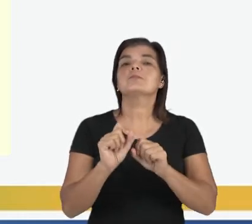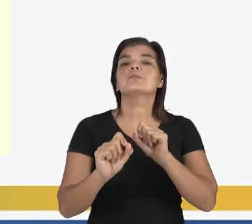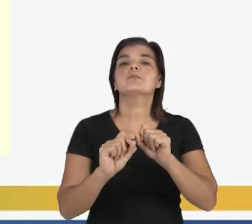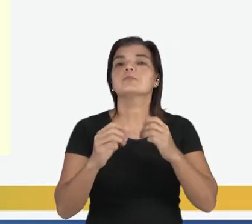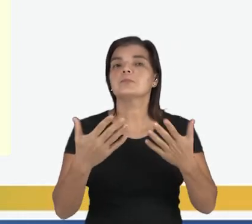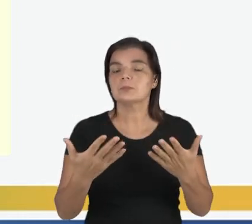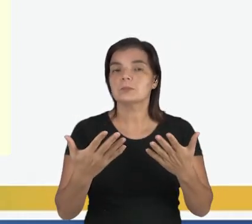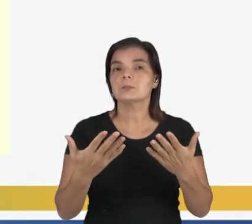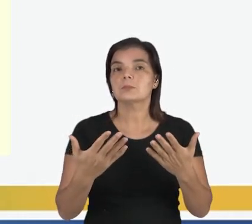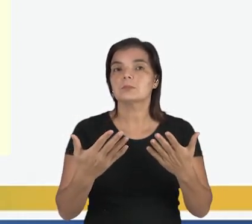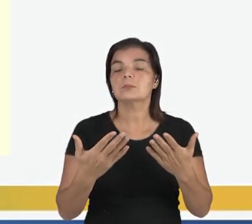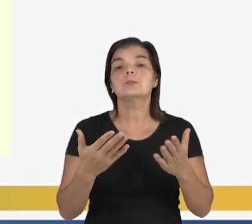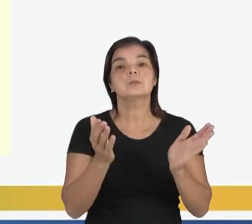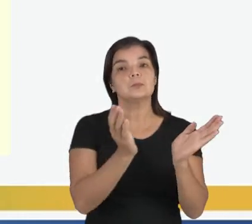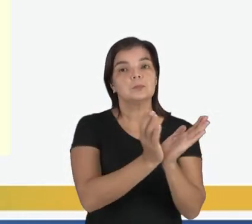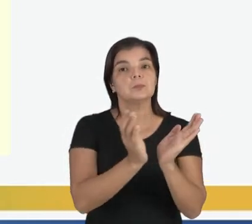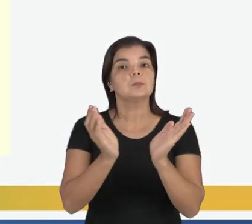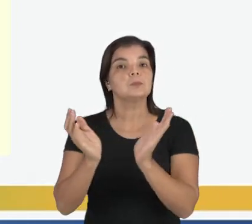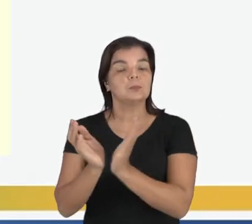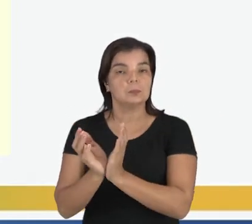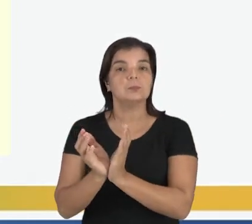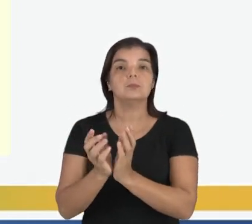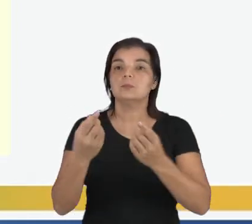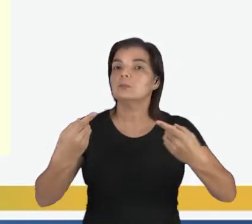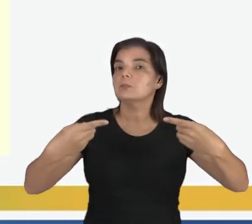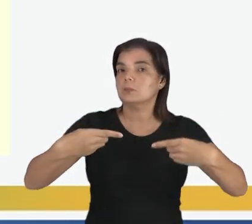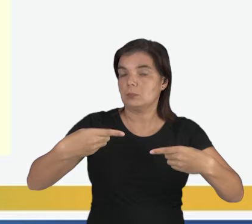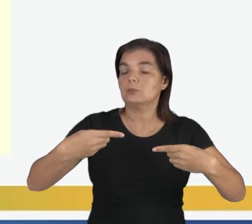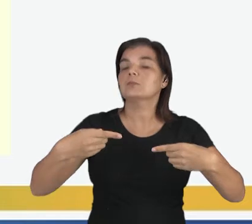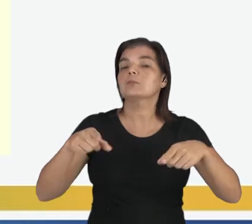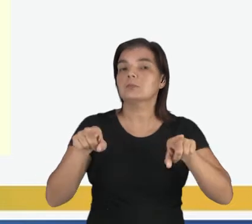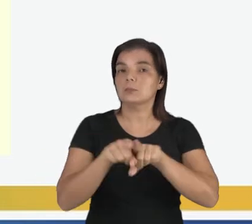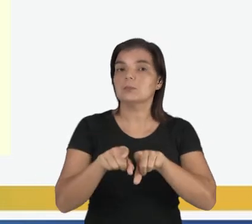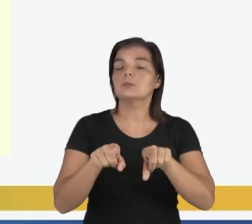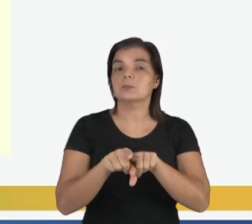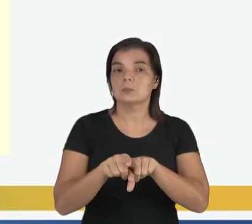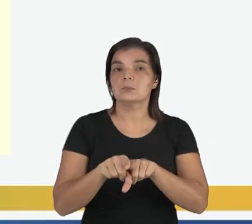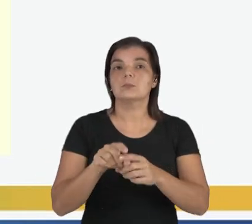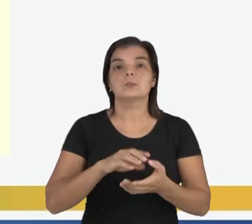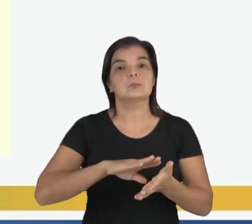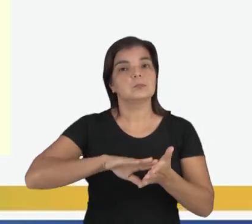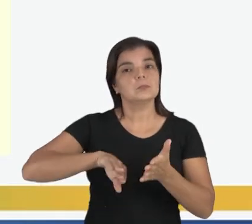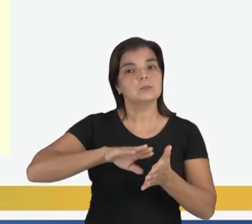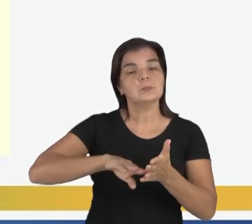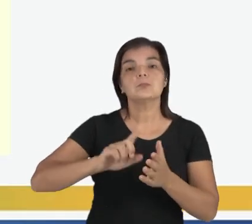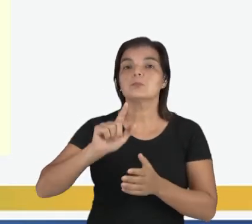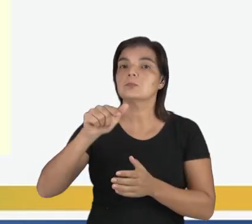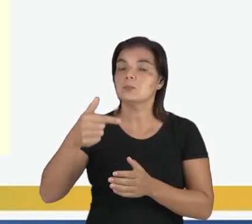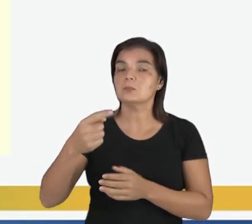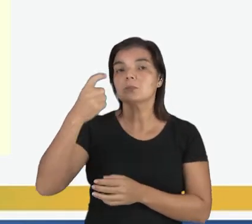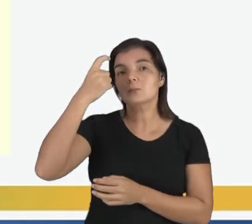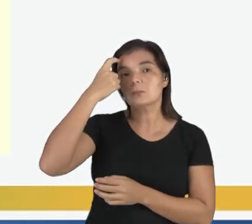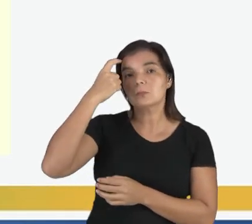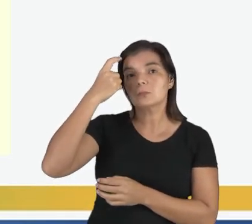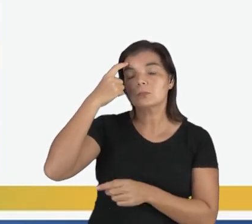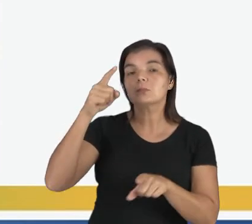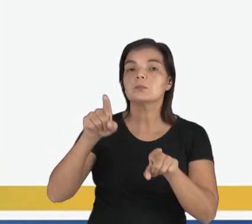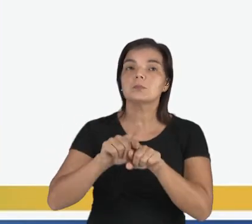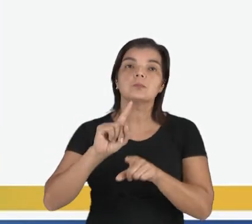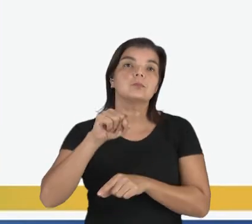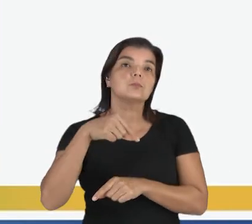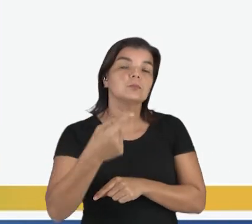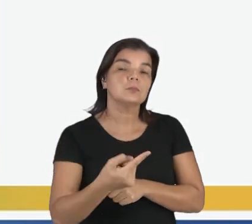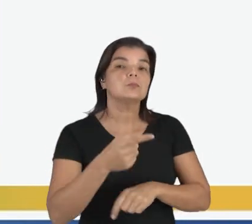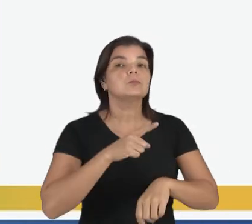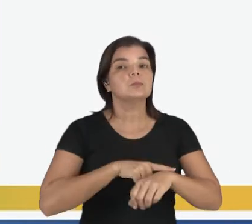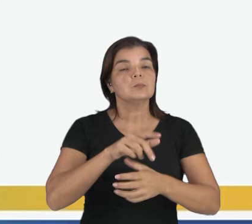que esse partido, né, ele vai divergir. Lenin, ele vai ser exilado, assim como outros intelectuais, e só volta depois,